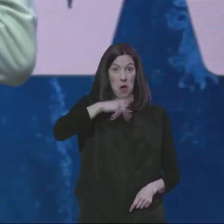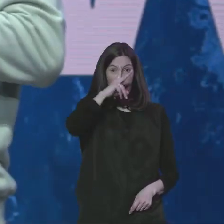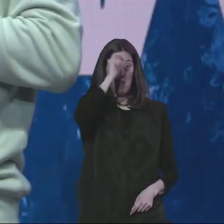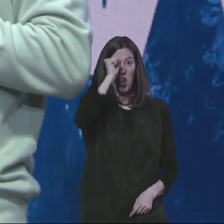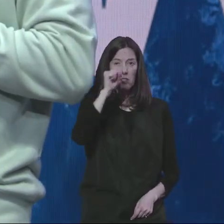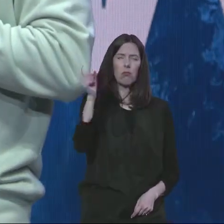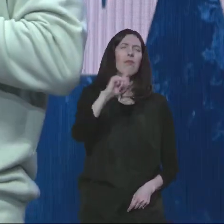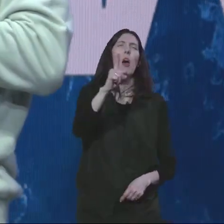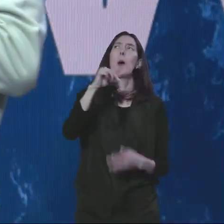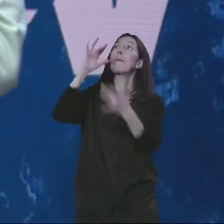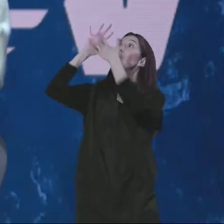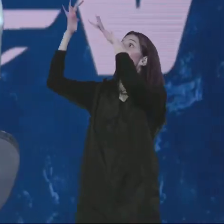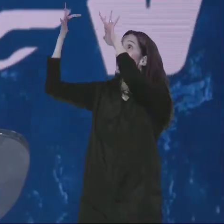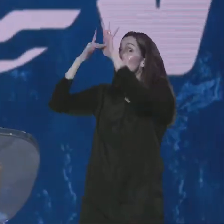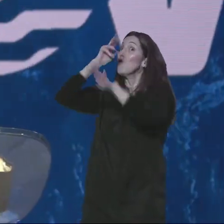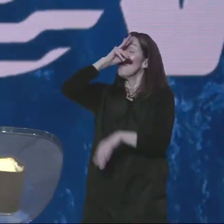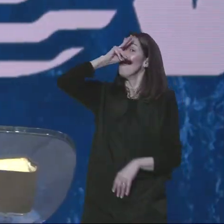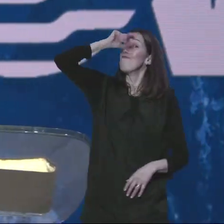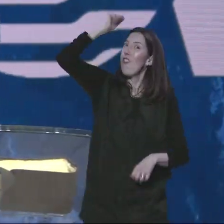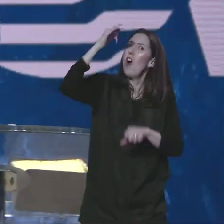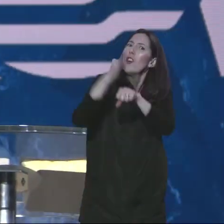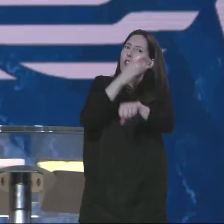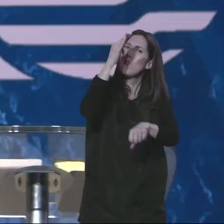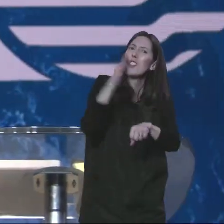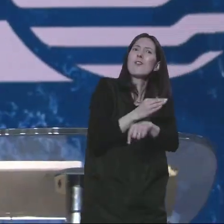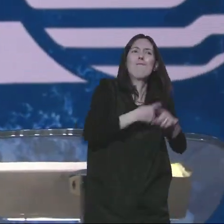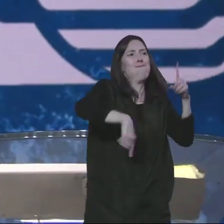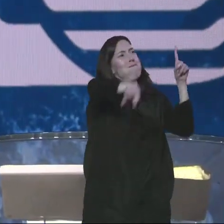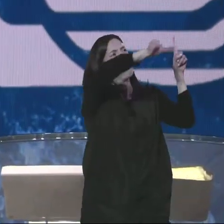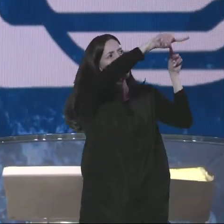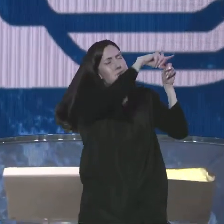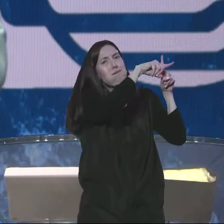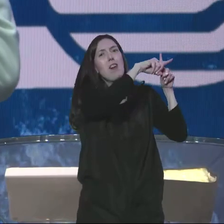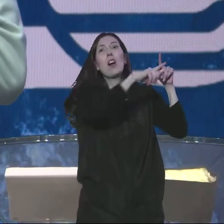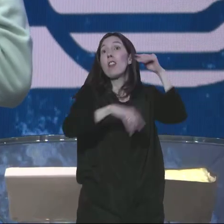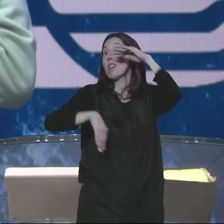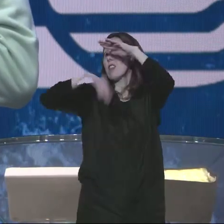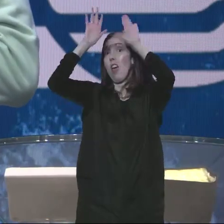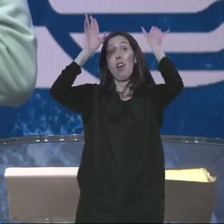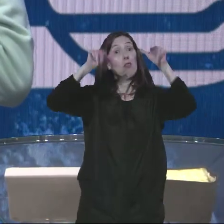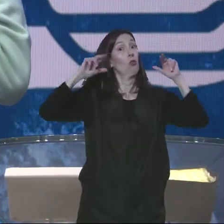forte o suficiente para andar o caminho da cruz e não desistir.